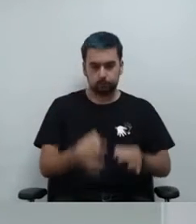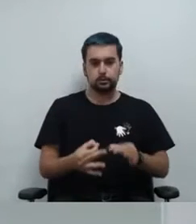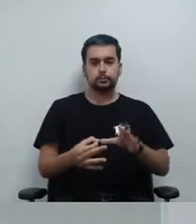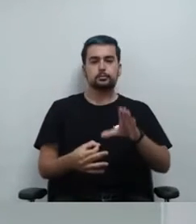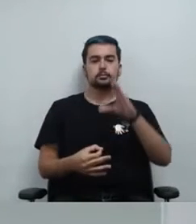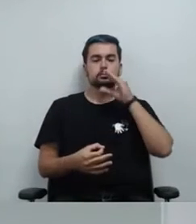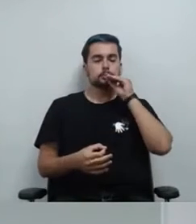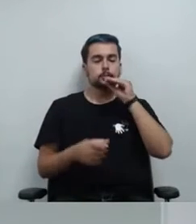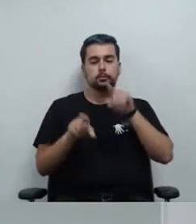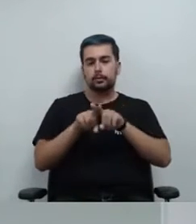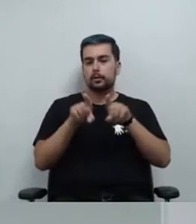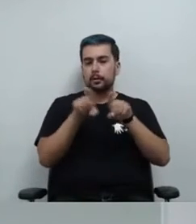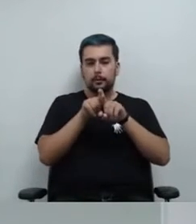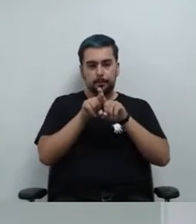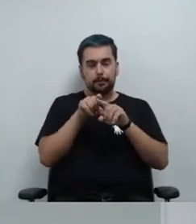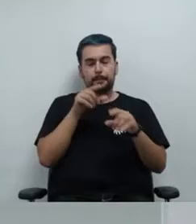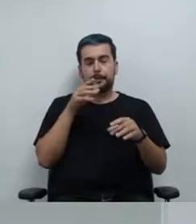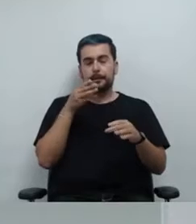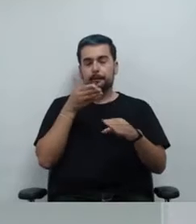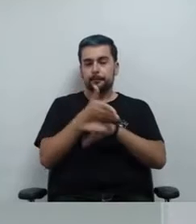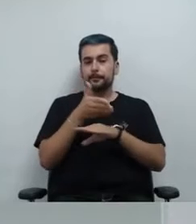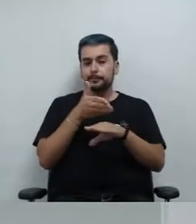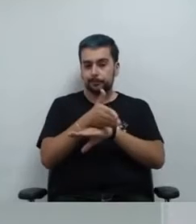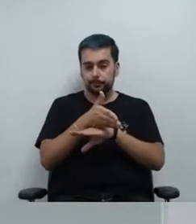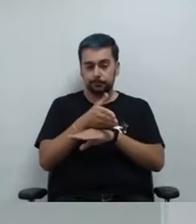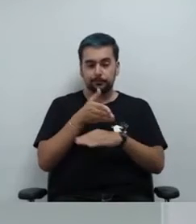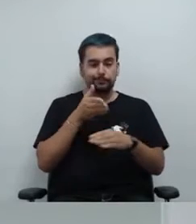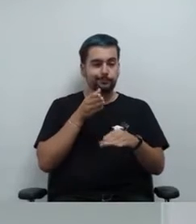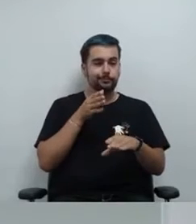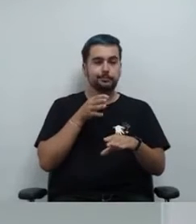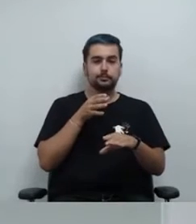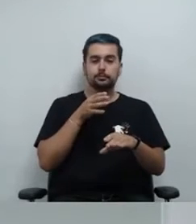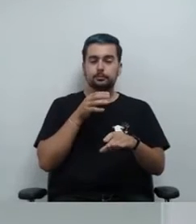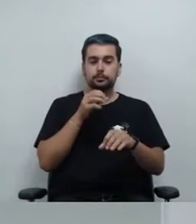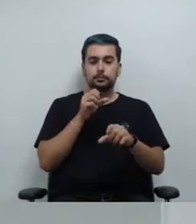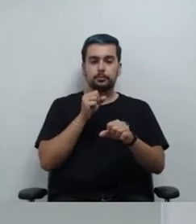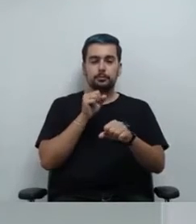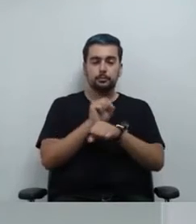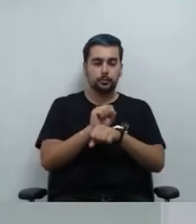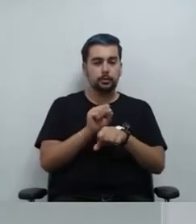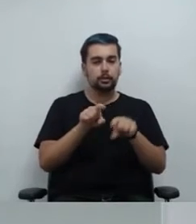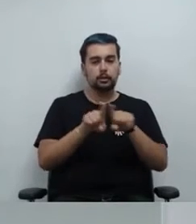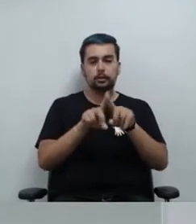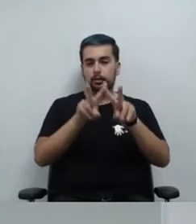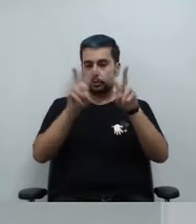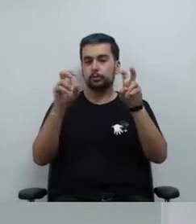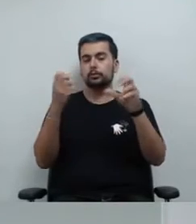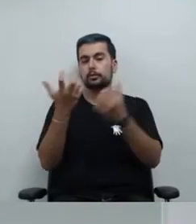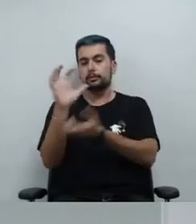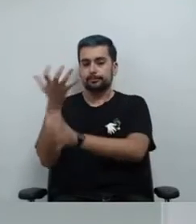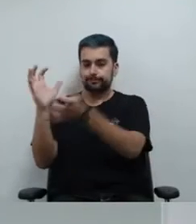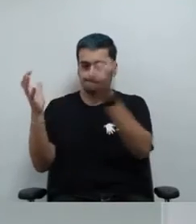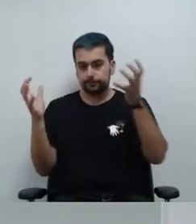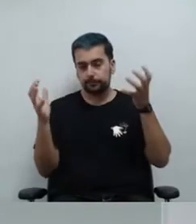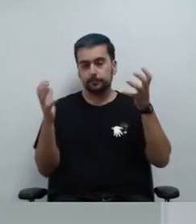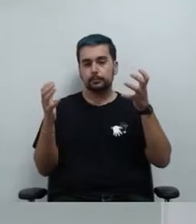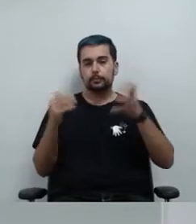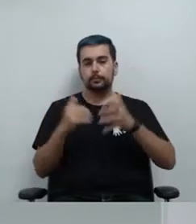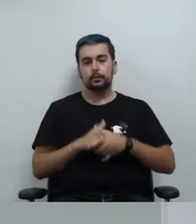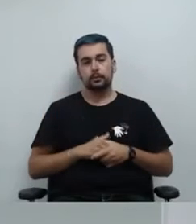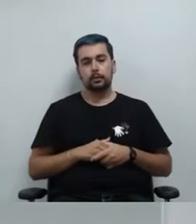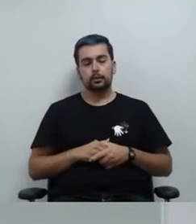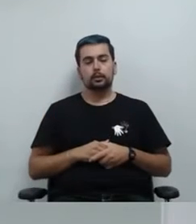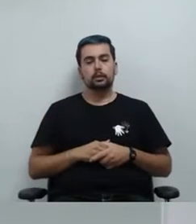calar e impedir a participação dos necessitados também nesse tema ambiental, e para inibir a atuação